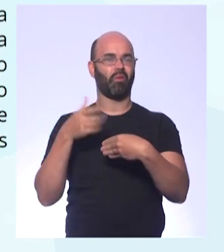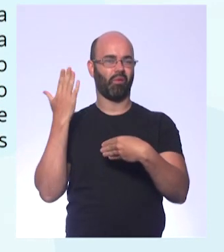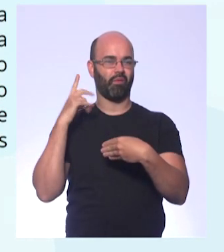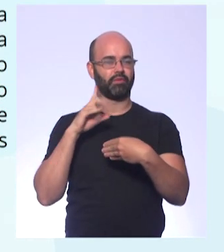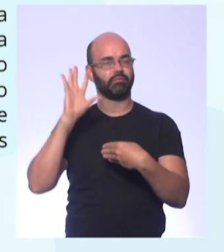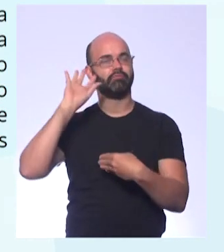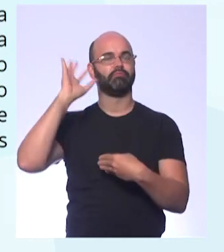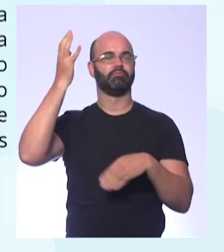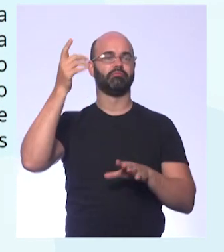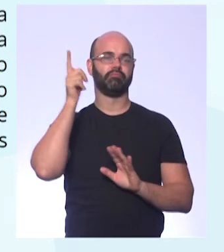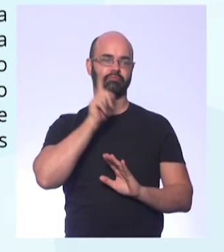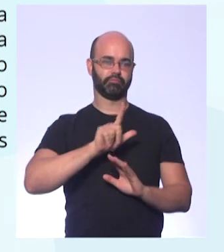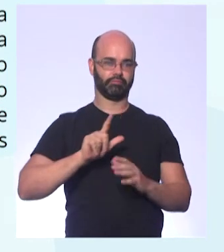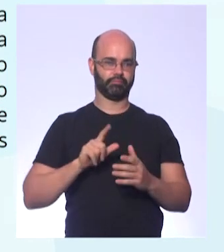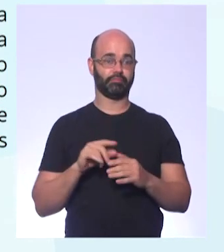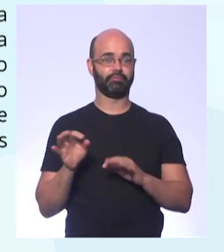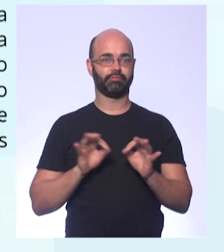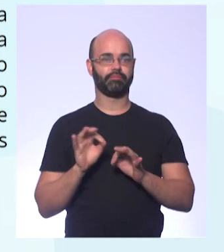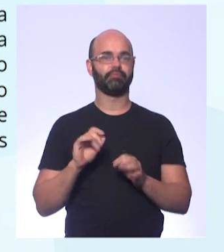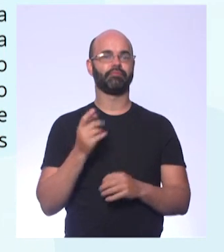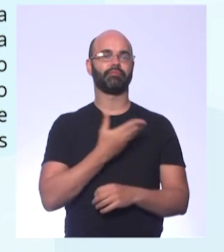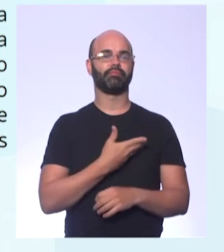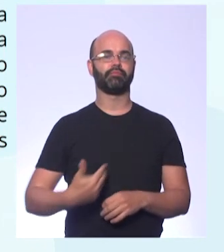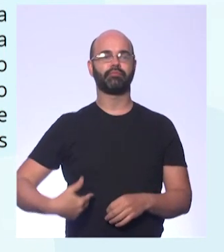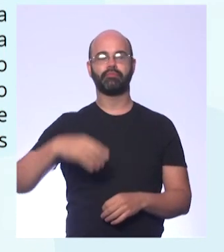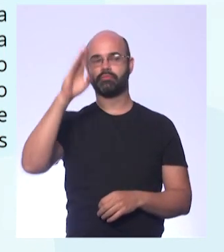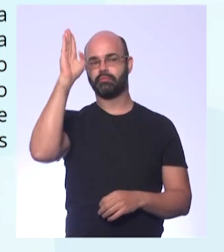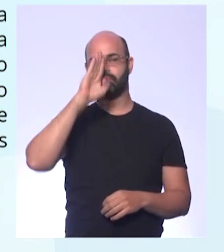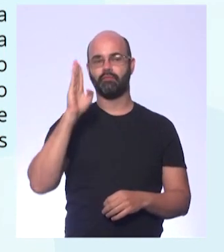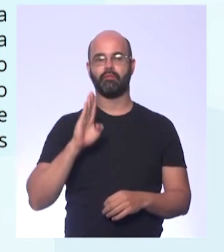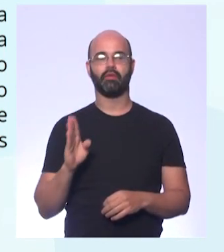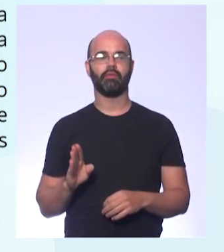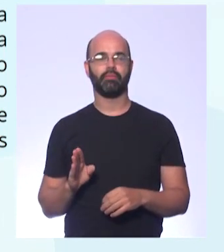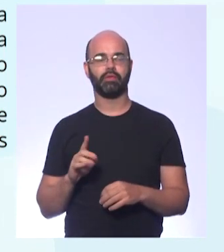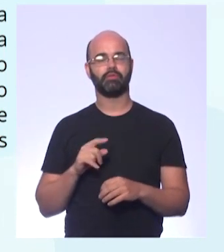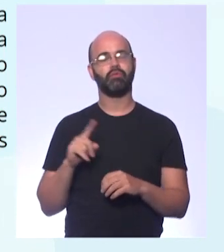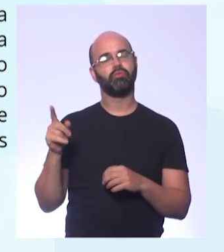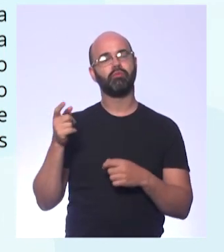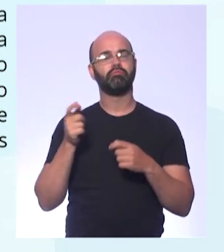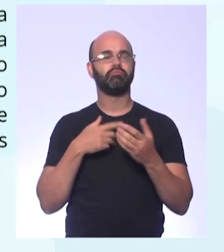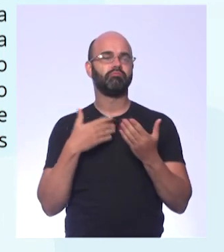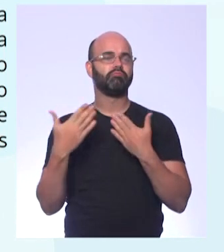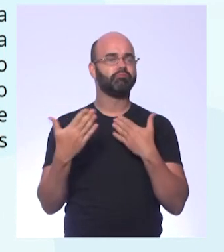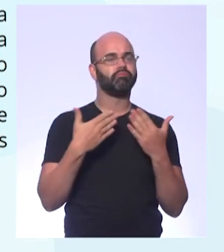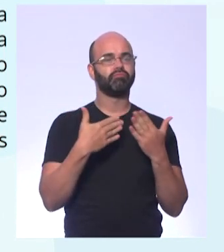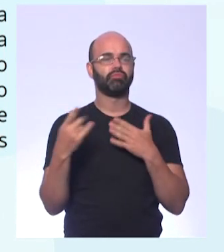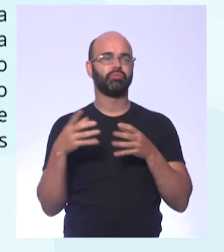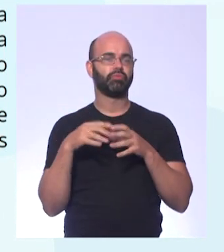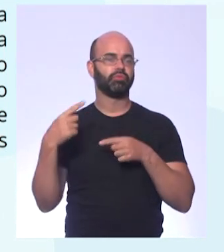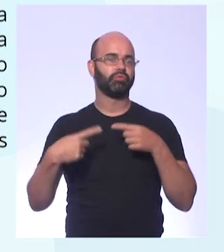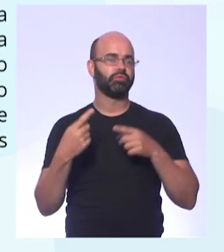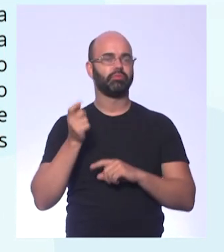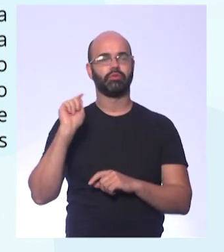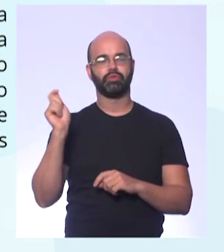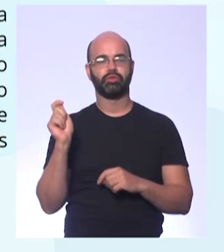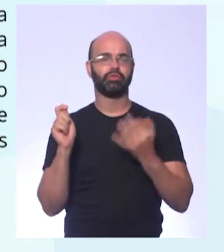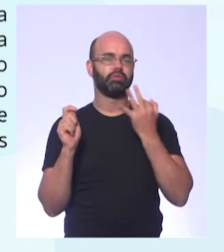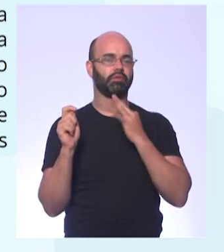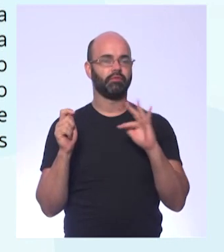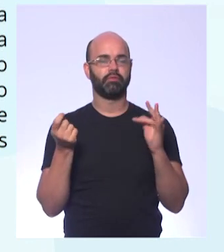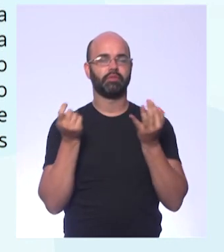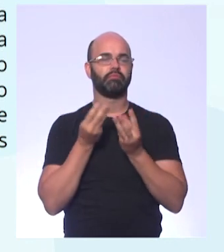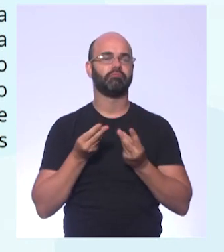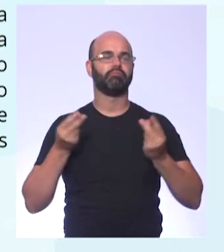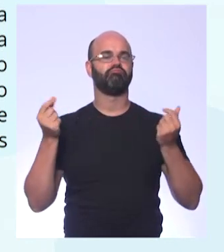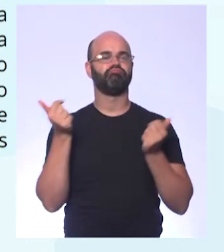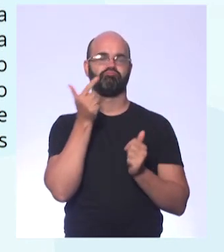pelo arbitramento, o governo brasileiro pôde resolver satisfatoriamente as divergências com a Argentina e a França. Na